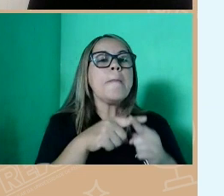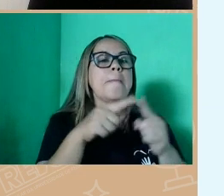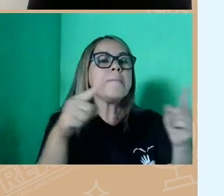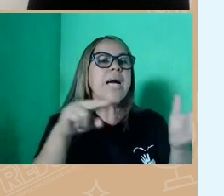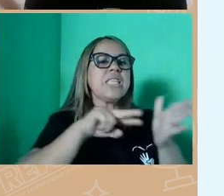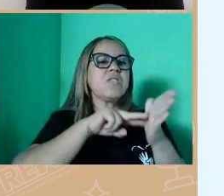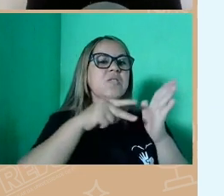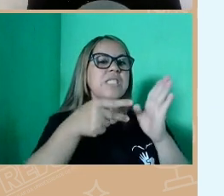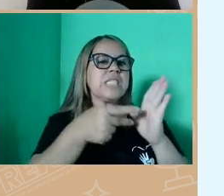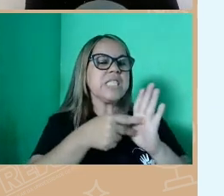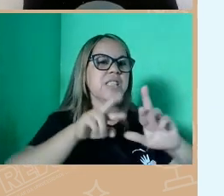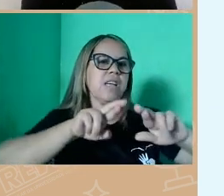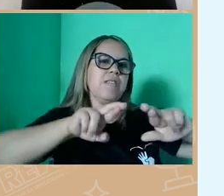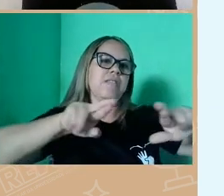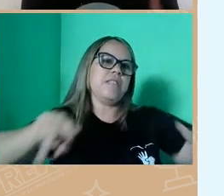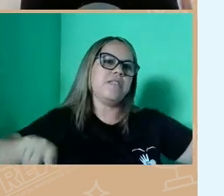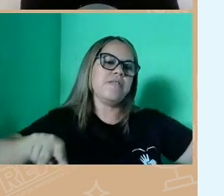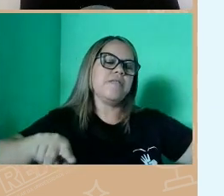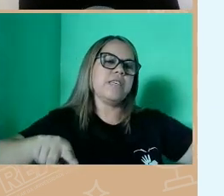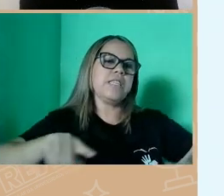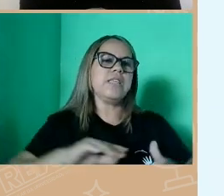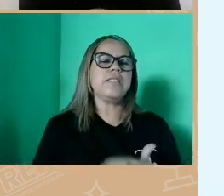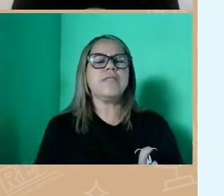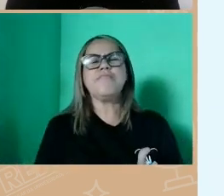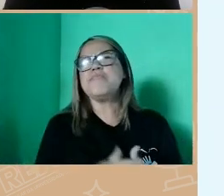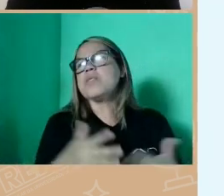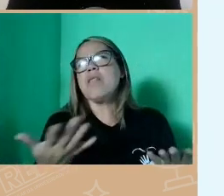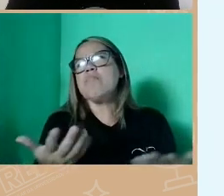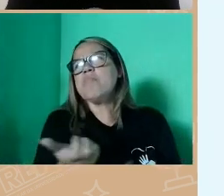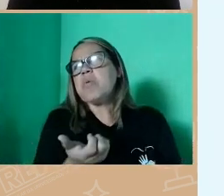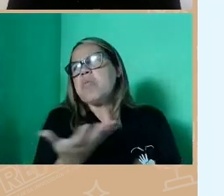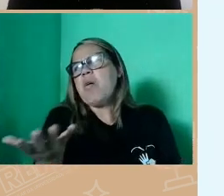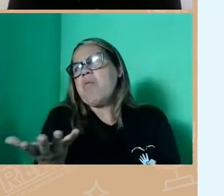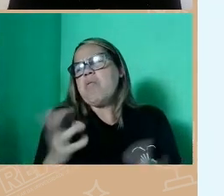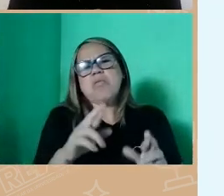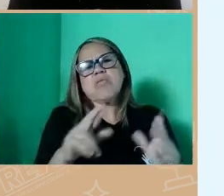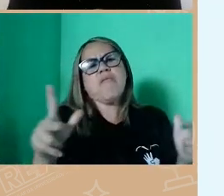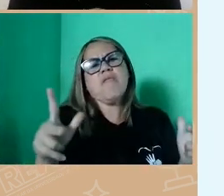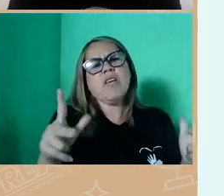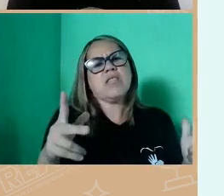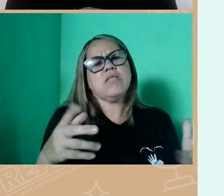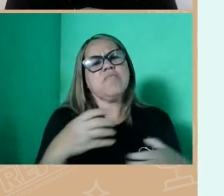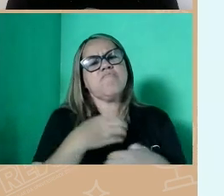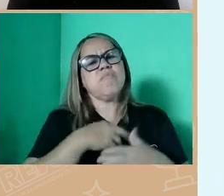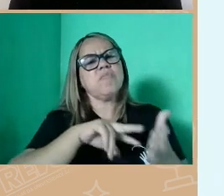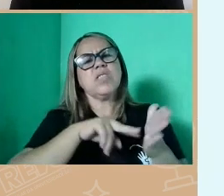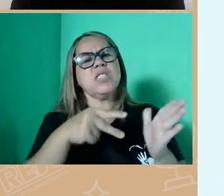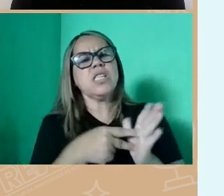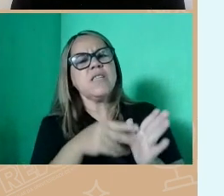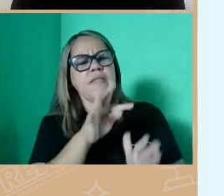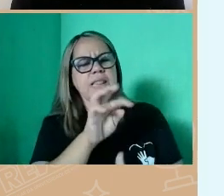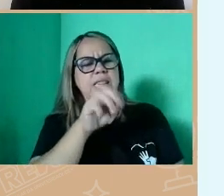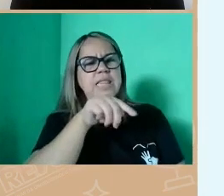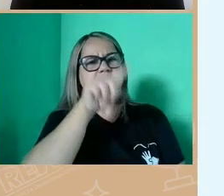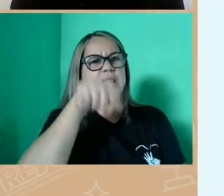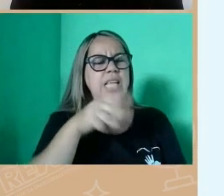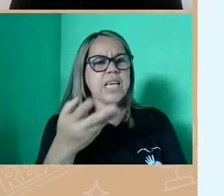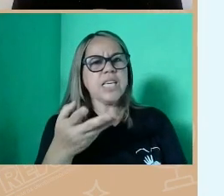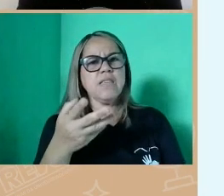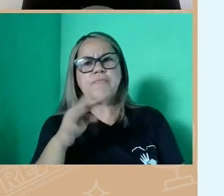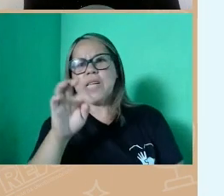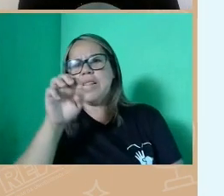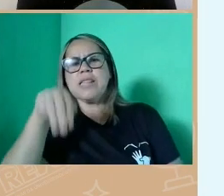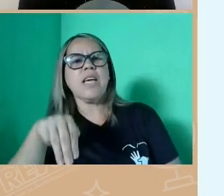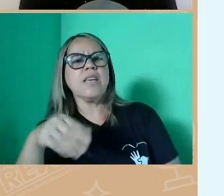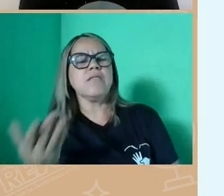diferentes. E quais são, qual é a diferença de sentido entre tem com acento e tem sem acento? A gente volta